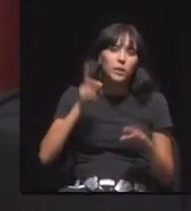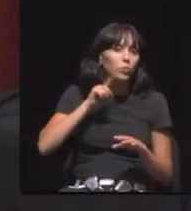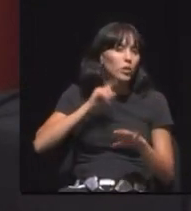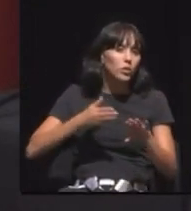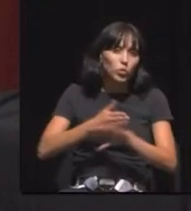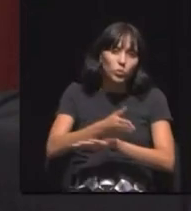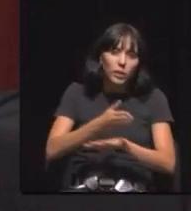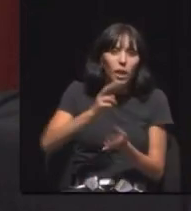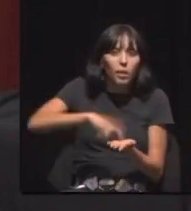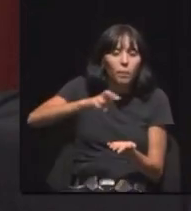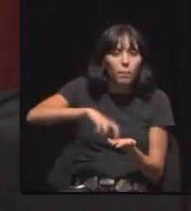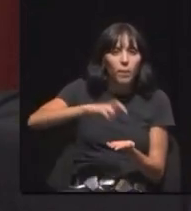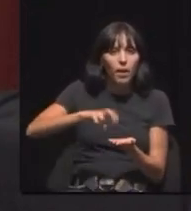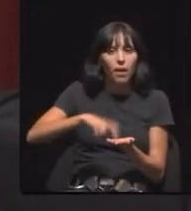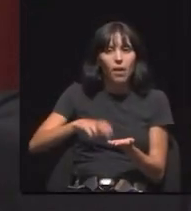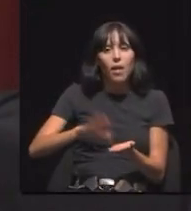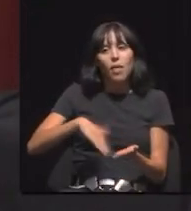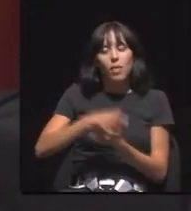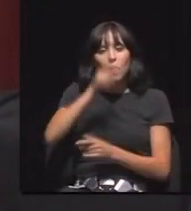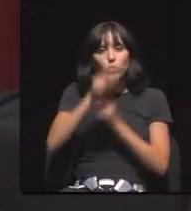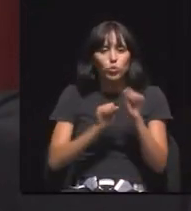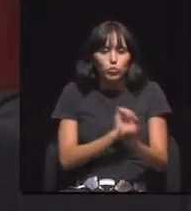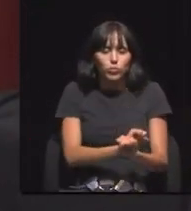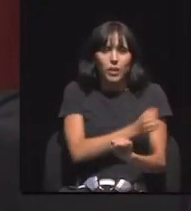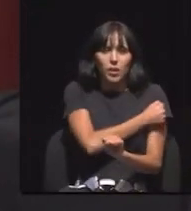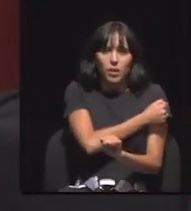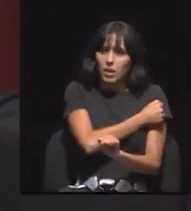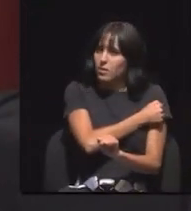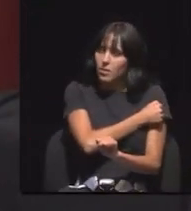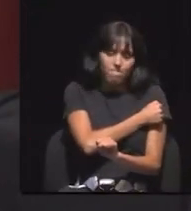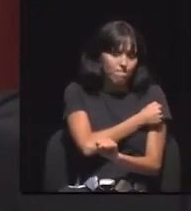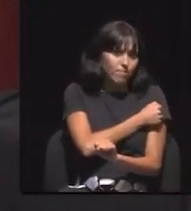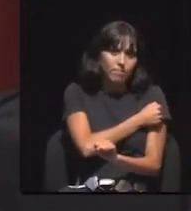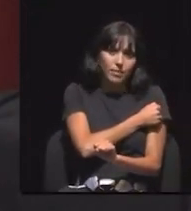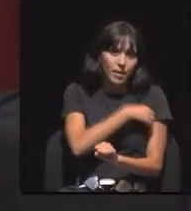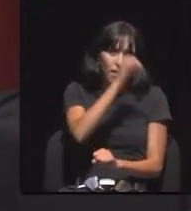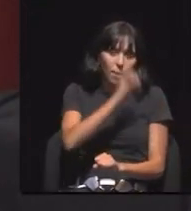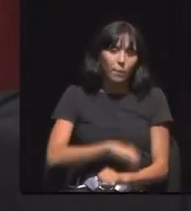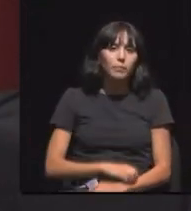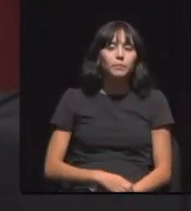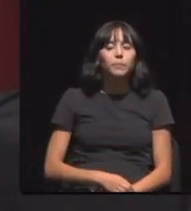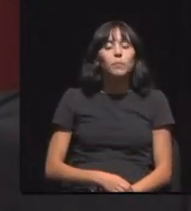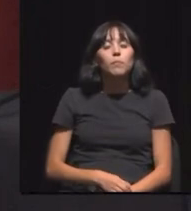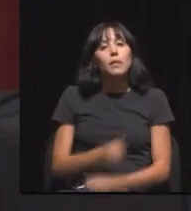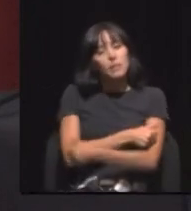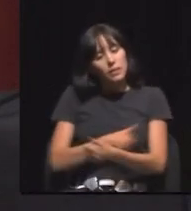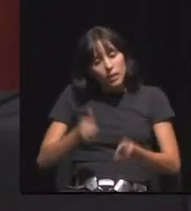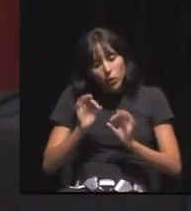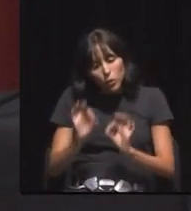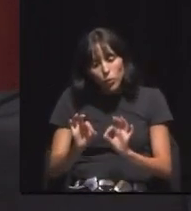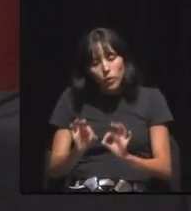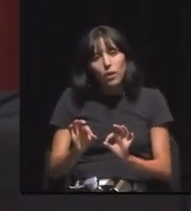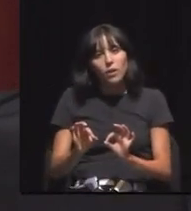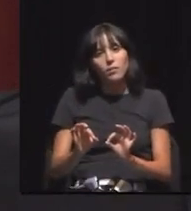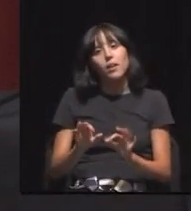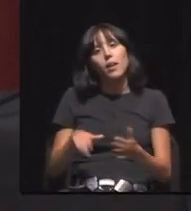e mobilidade pedonal, para garantir que ninguém fica preso em sua casa. Uma sociedade que cuida e uma cidade que cuida é uma cidade